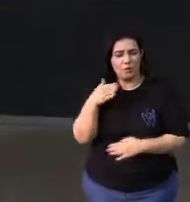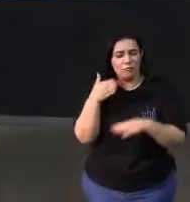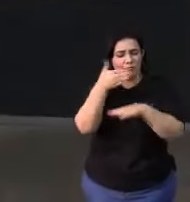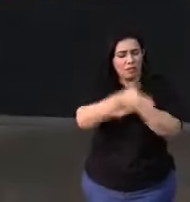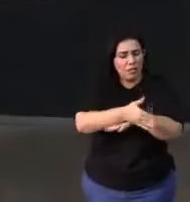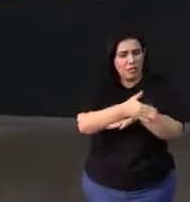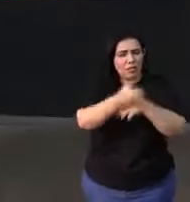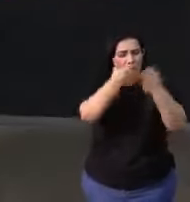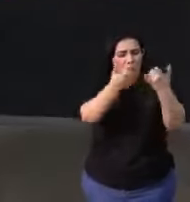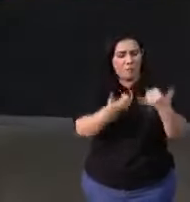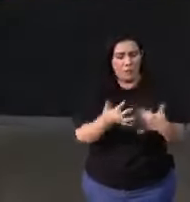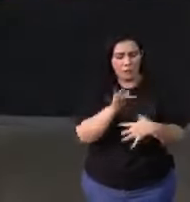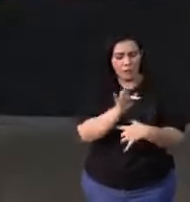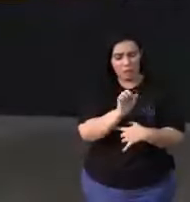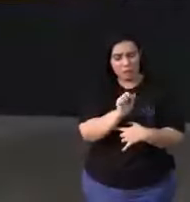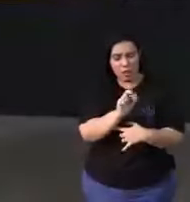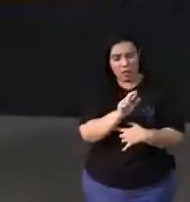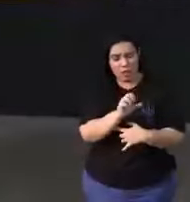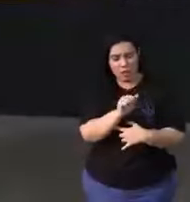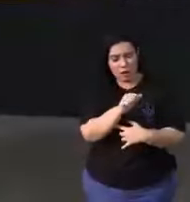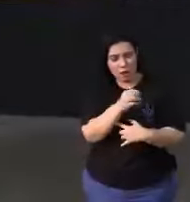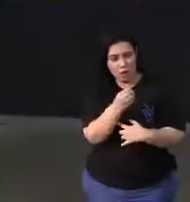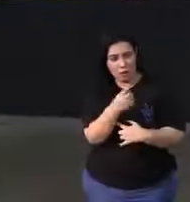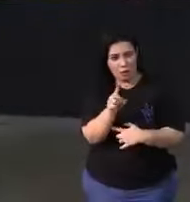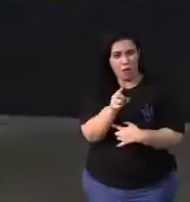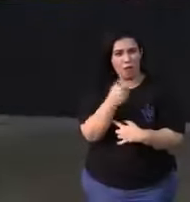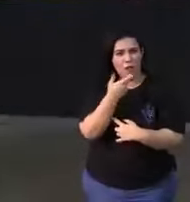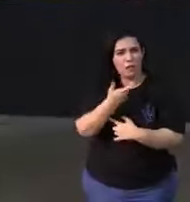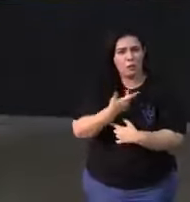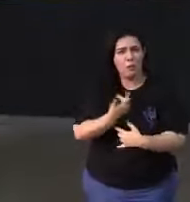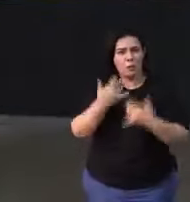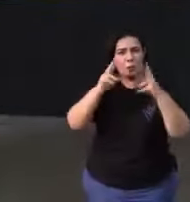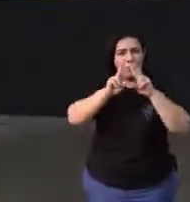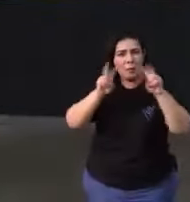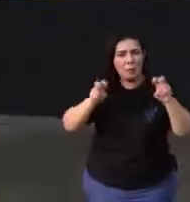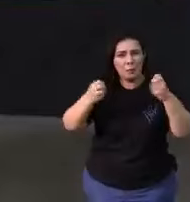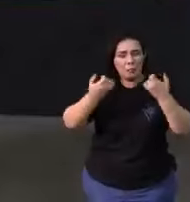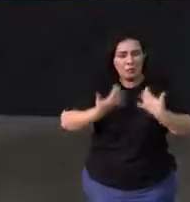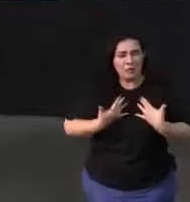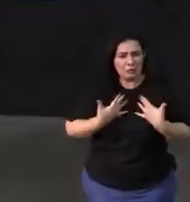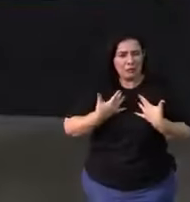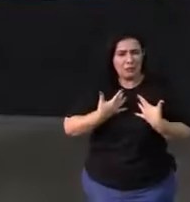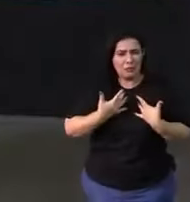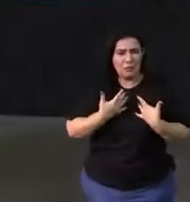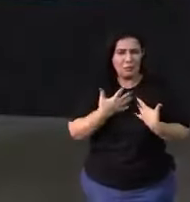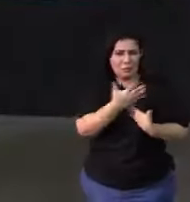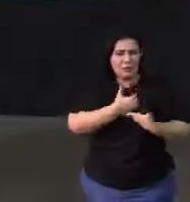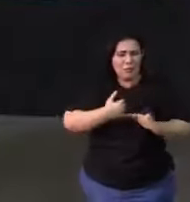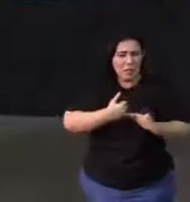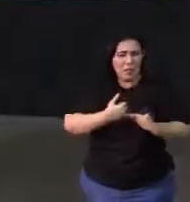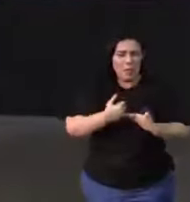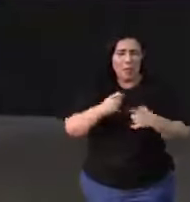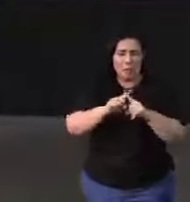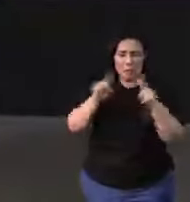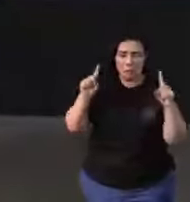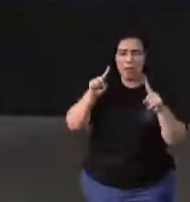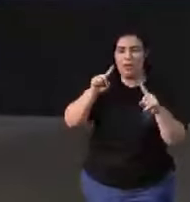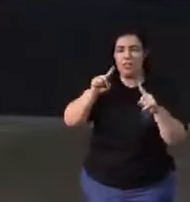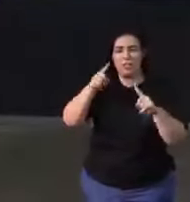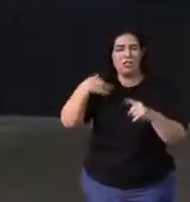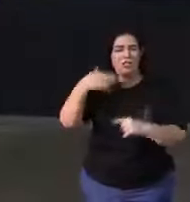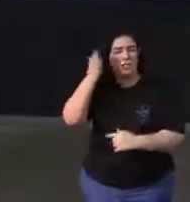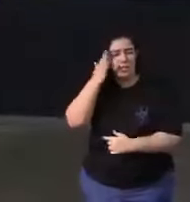respeito, não deixa eu ficar aqui mais não, Mas esse copeiro, a gente conhece a